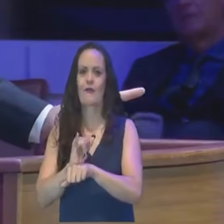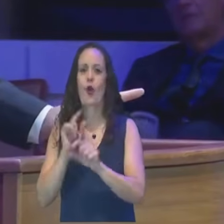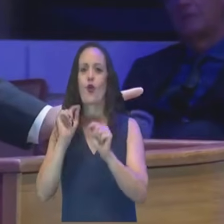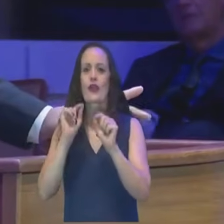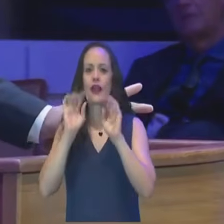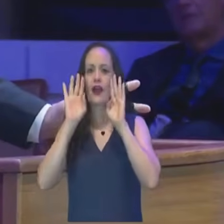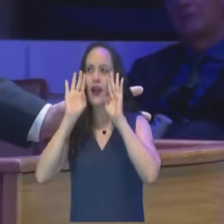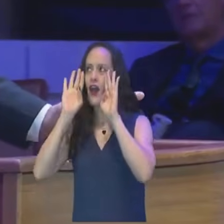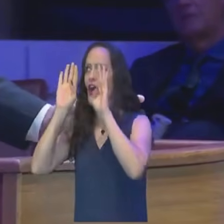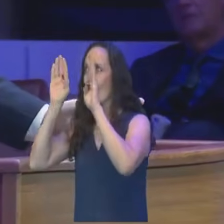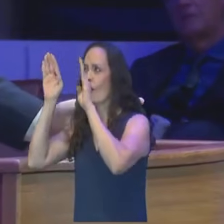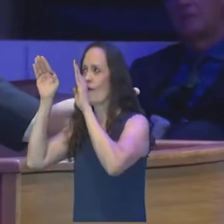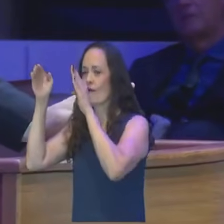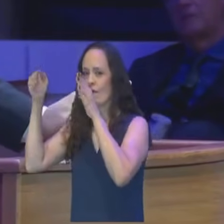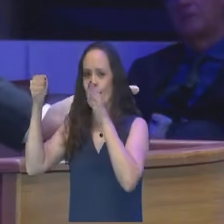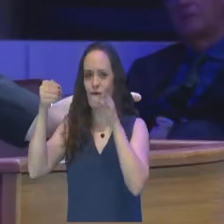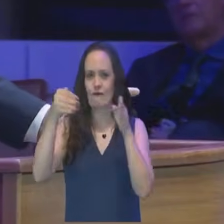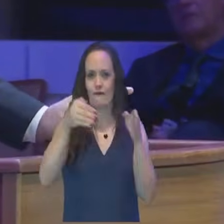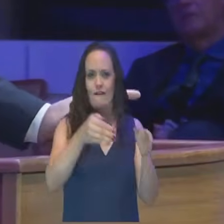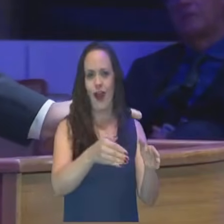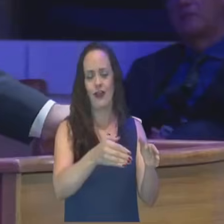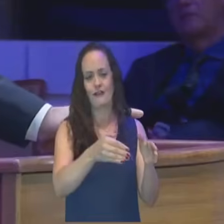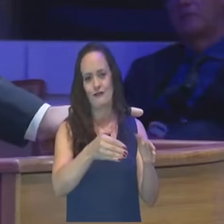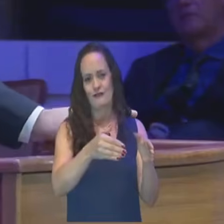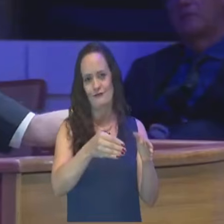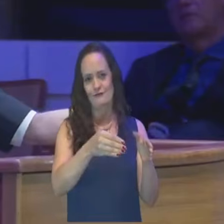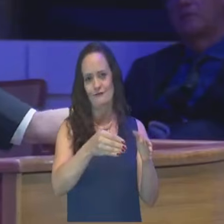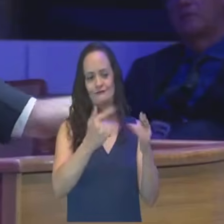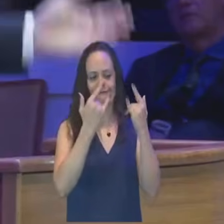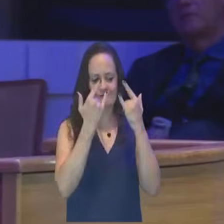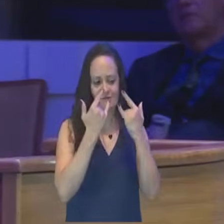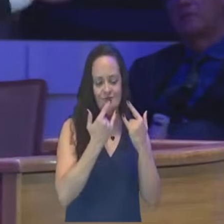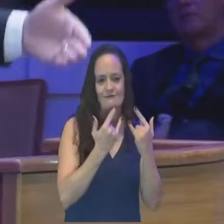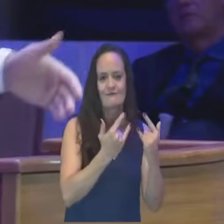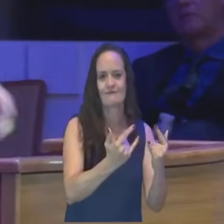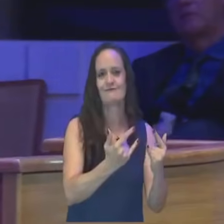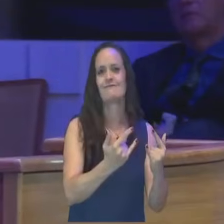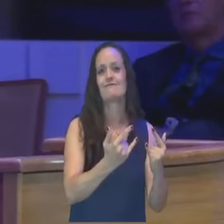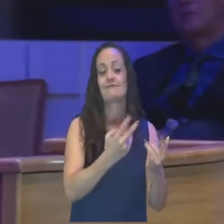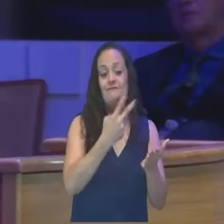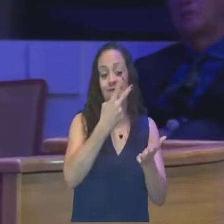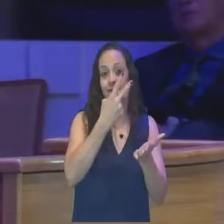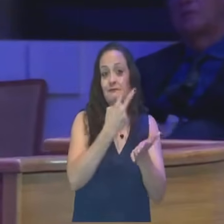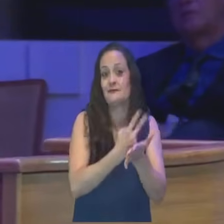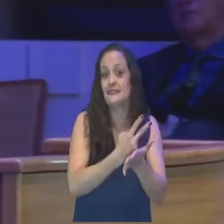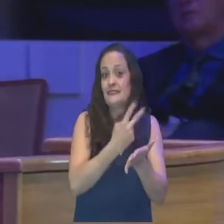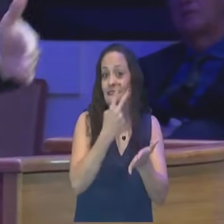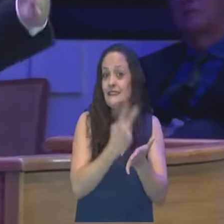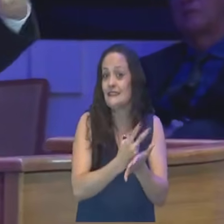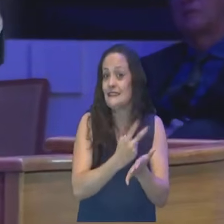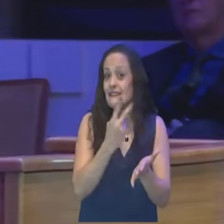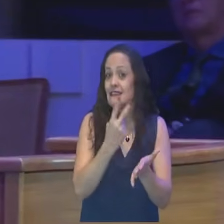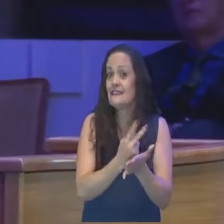a nossa atenção e o nosso propósito, mesmo com uma capa de uma